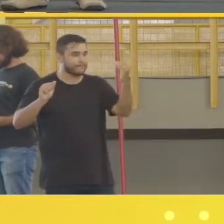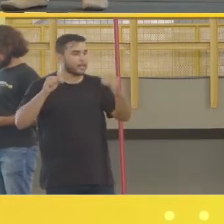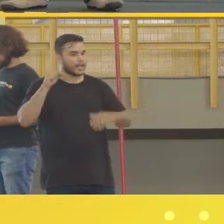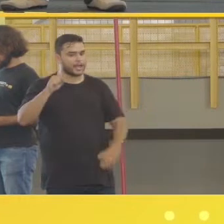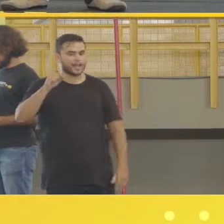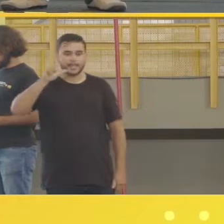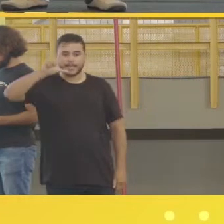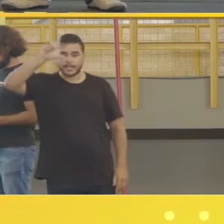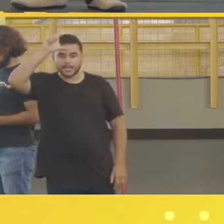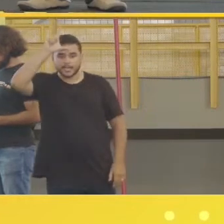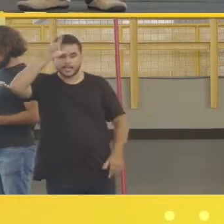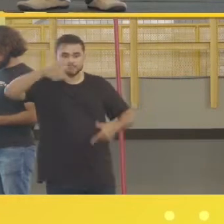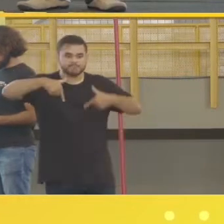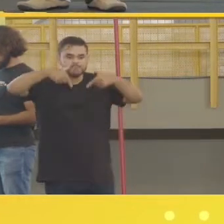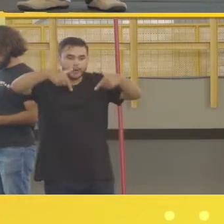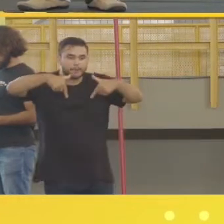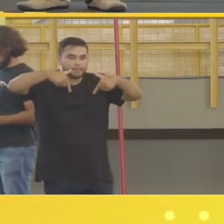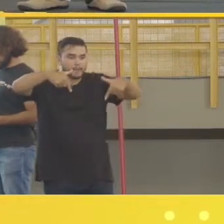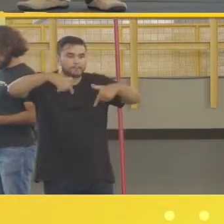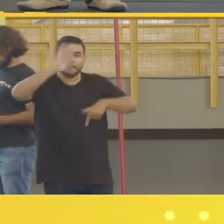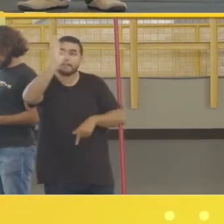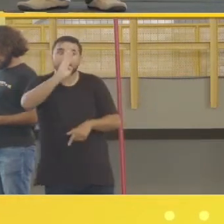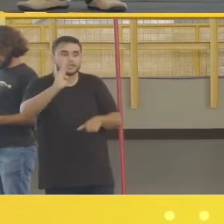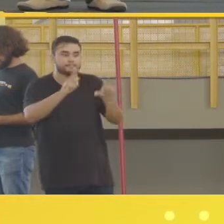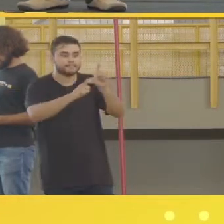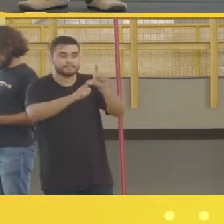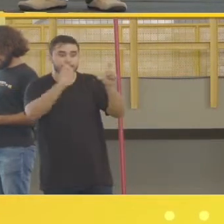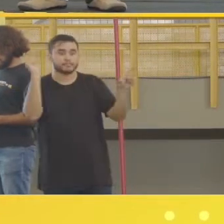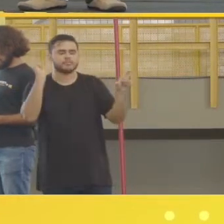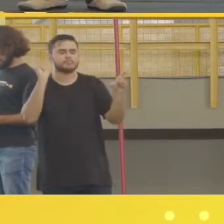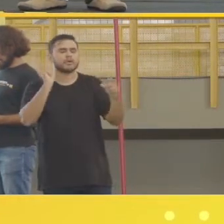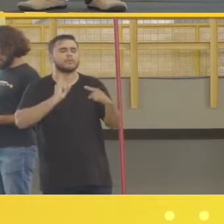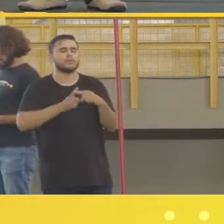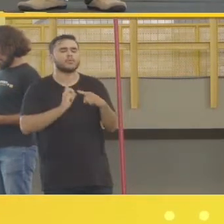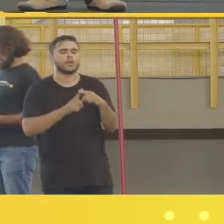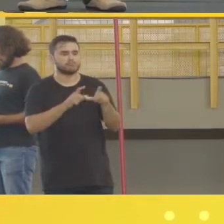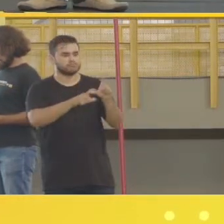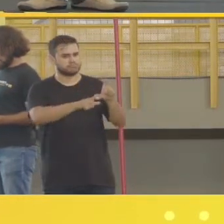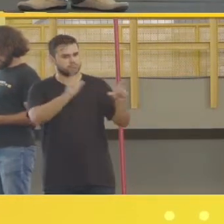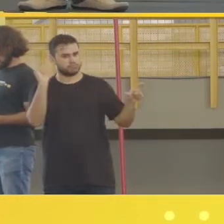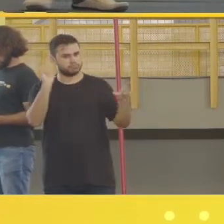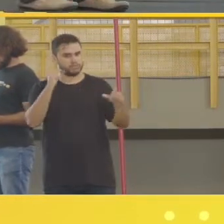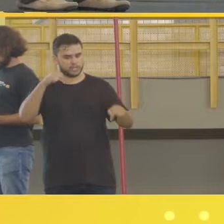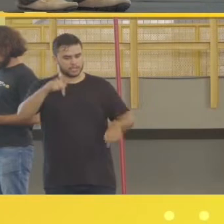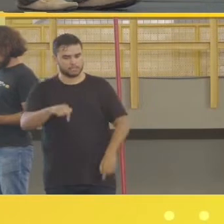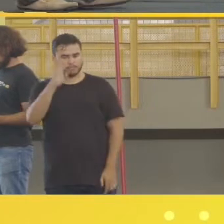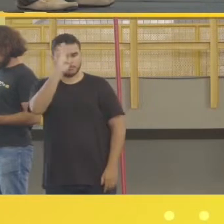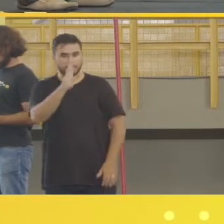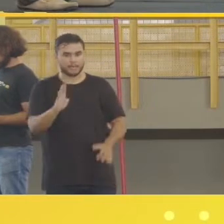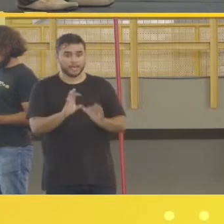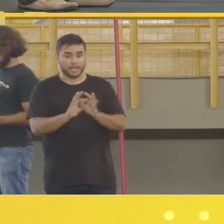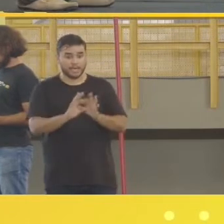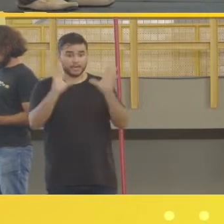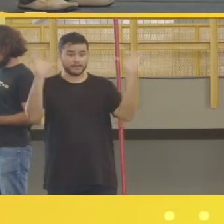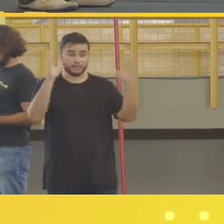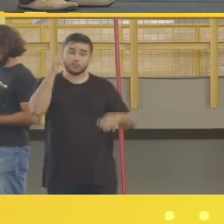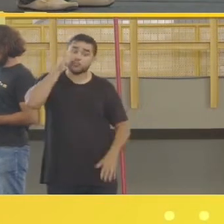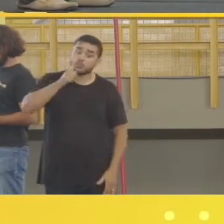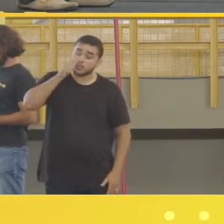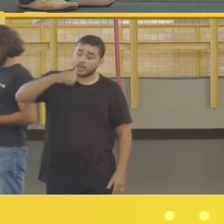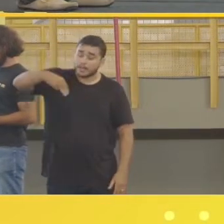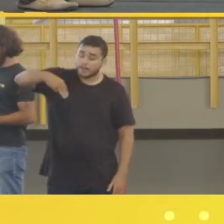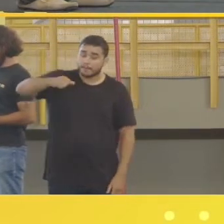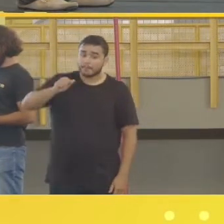ela era famosa e foi participar. Ela se tornou famosa depois que participou, tá bom? Nascida em Feira